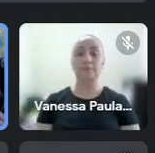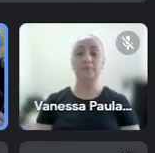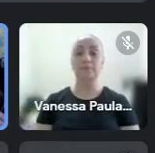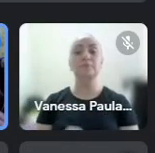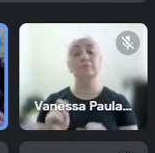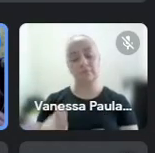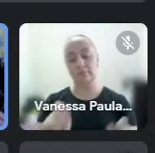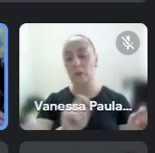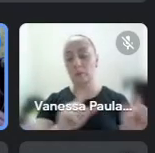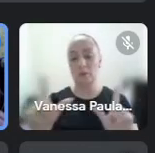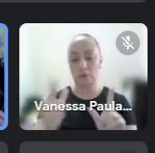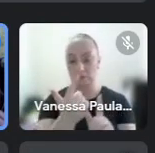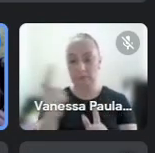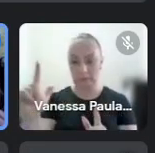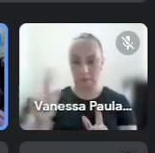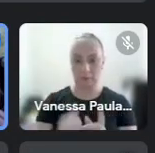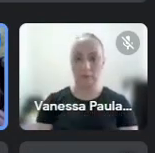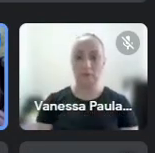o próximo.